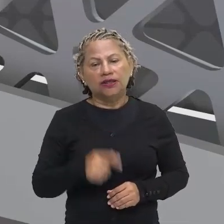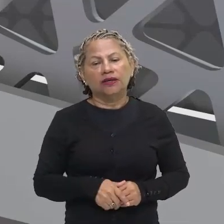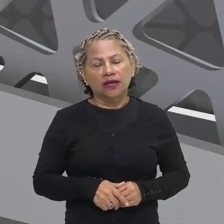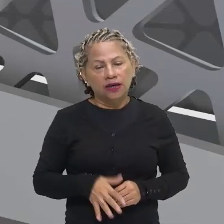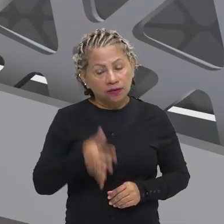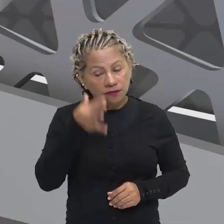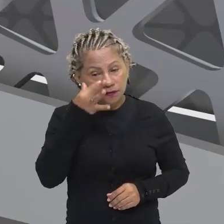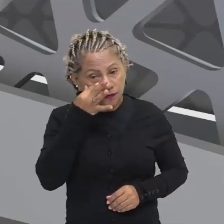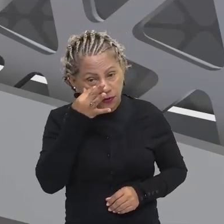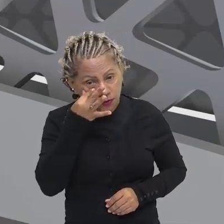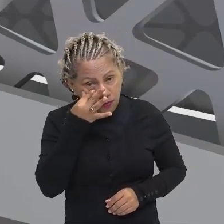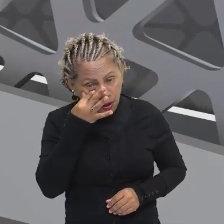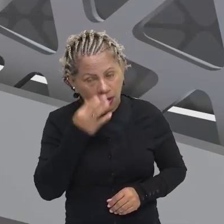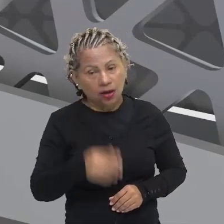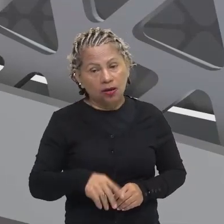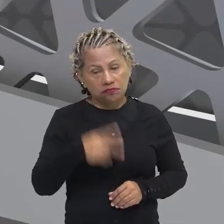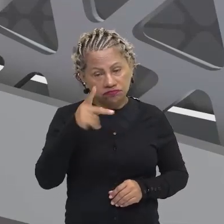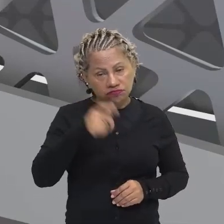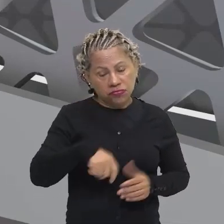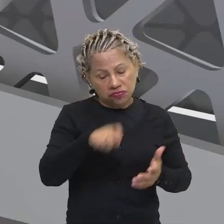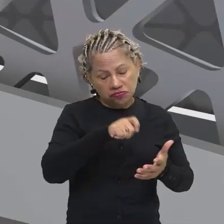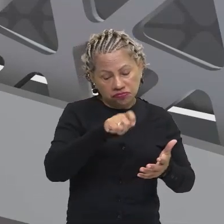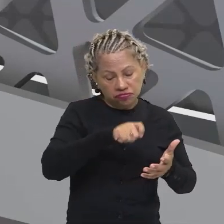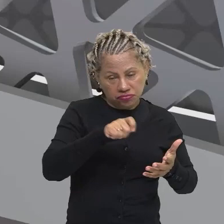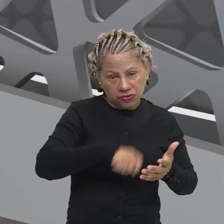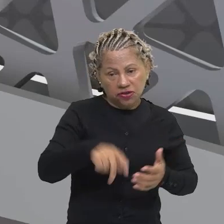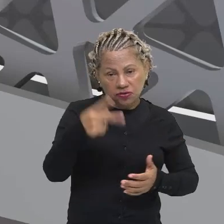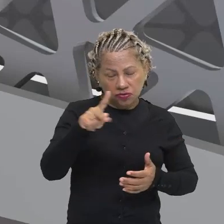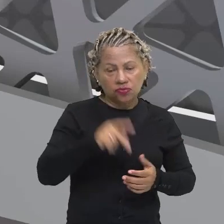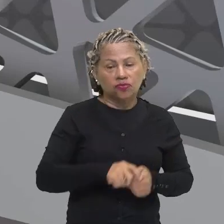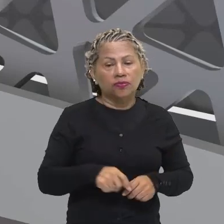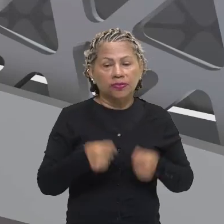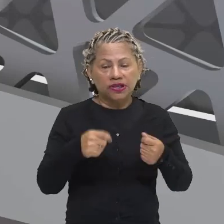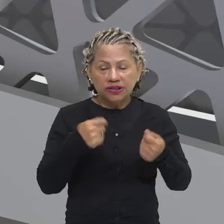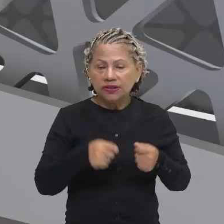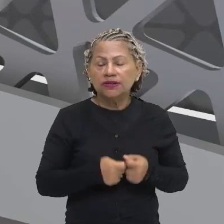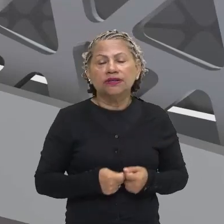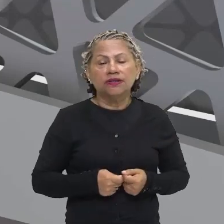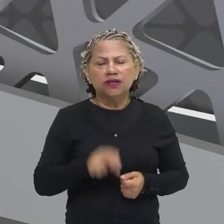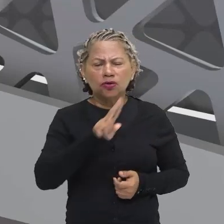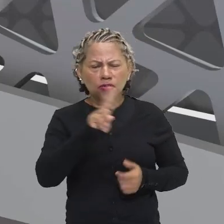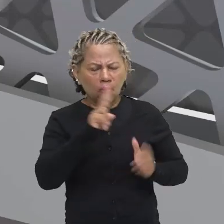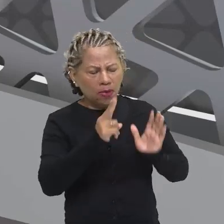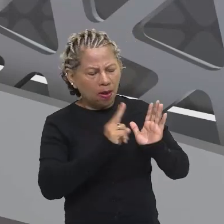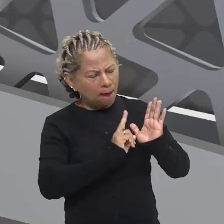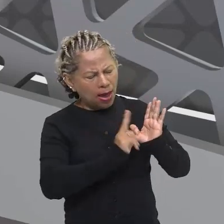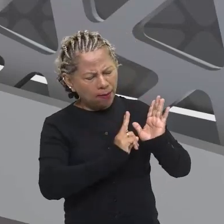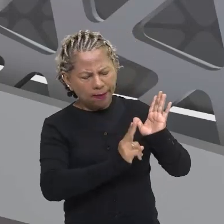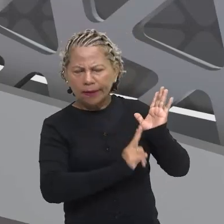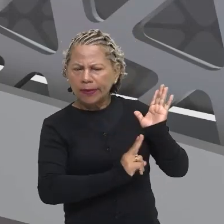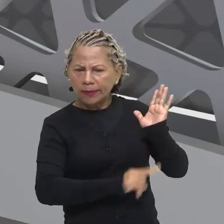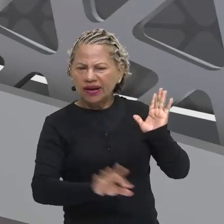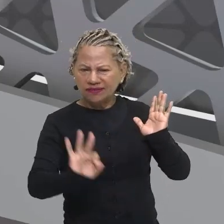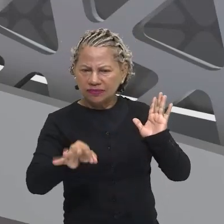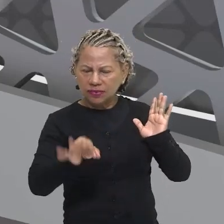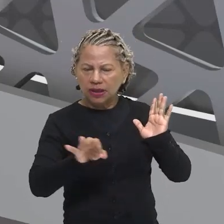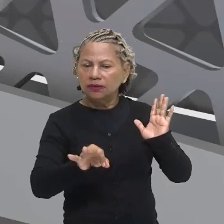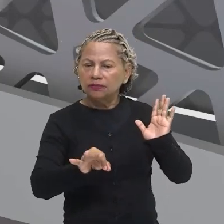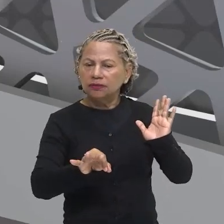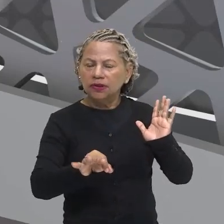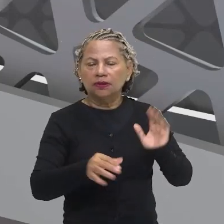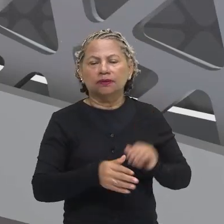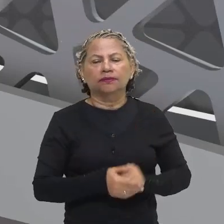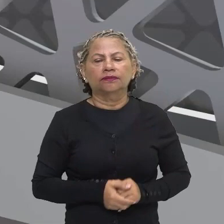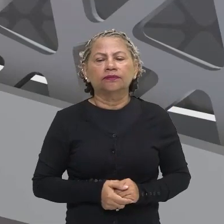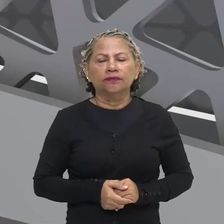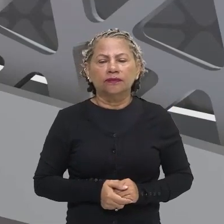Você coloca a causa e você tem que arrecadar muitas assinaturas, certo? Só que esses sites